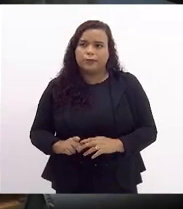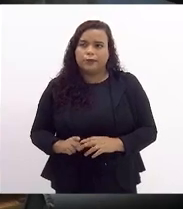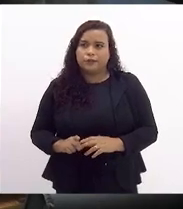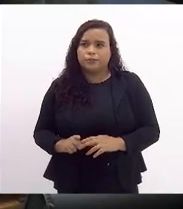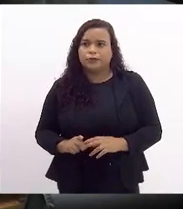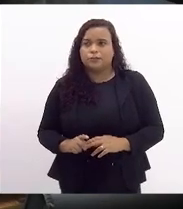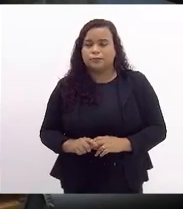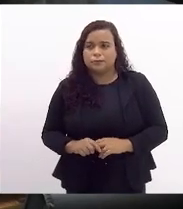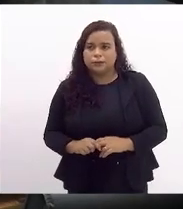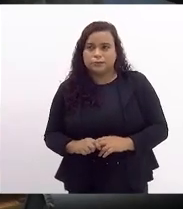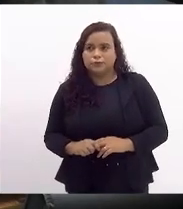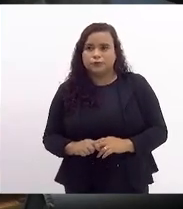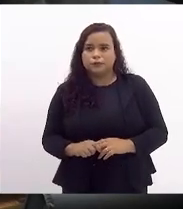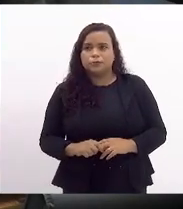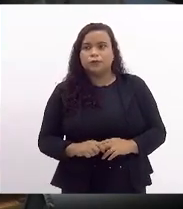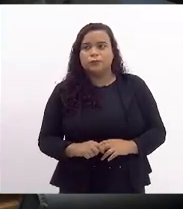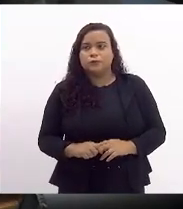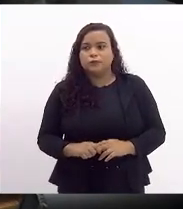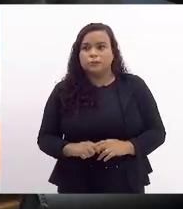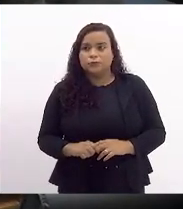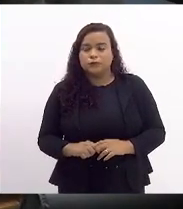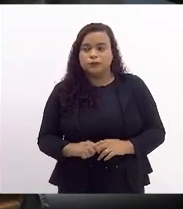E aí